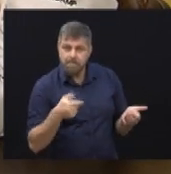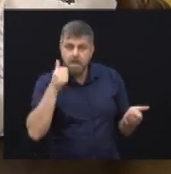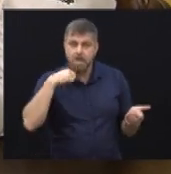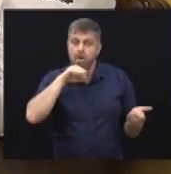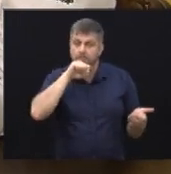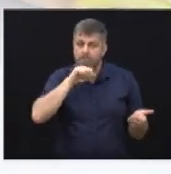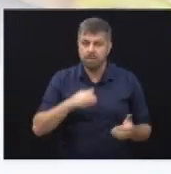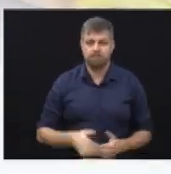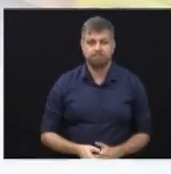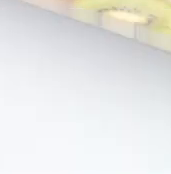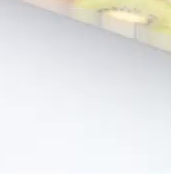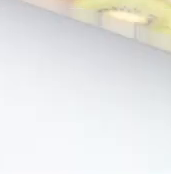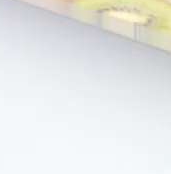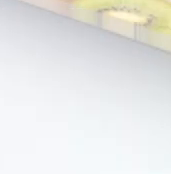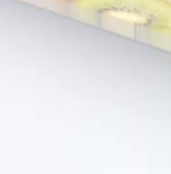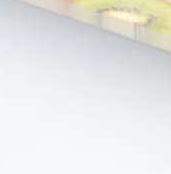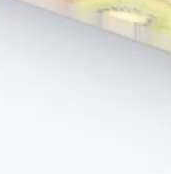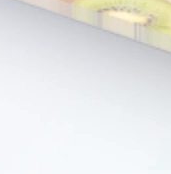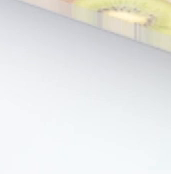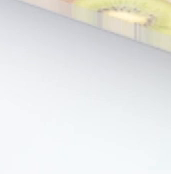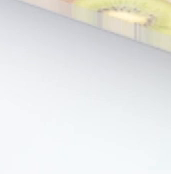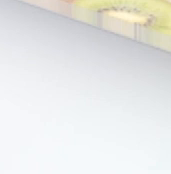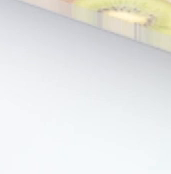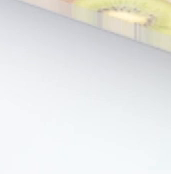bebê, com a mãe.